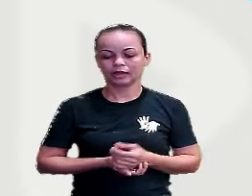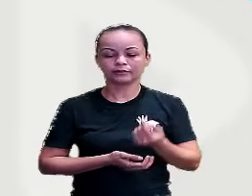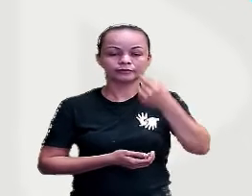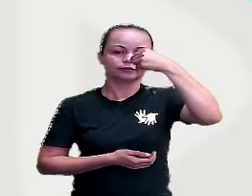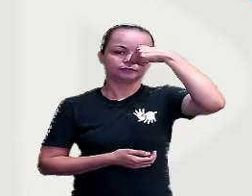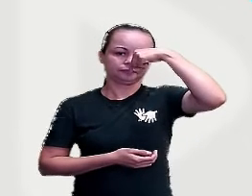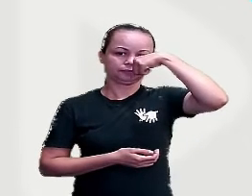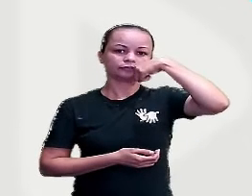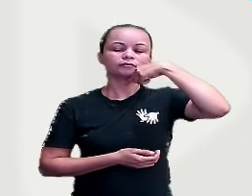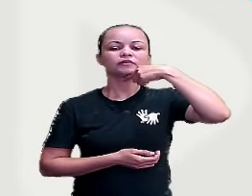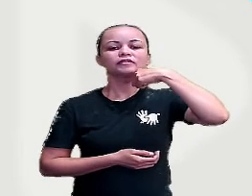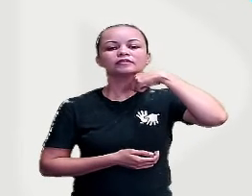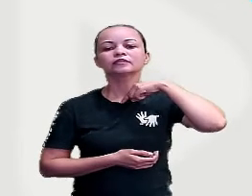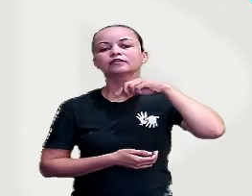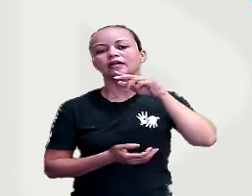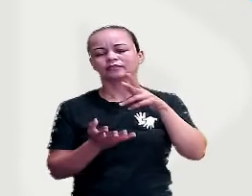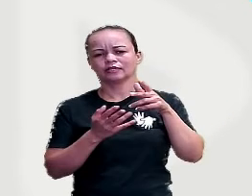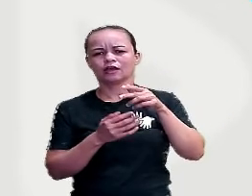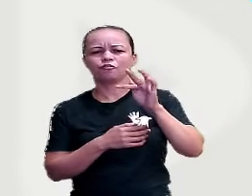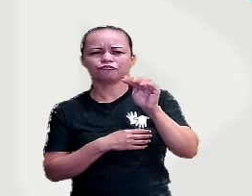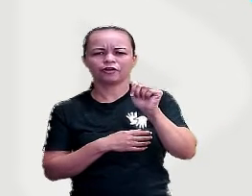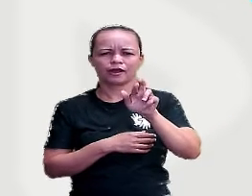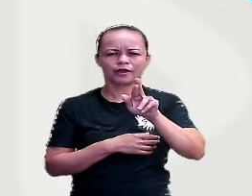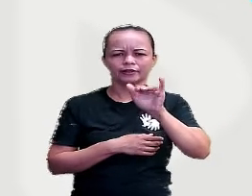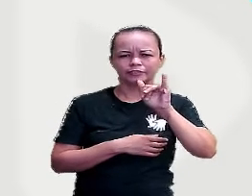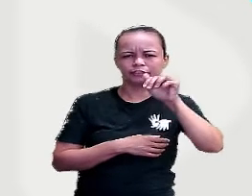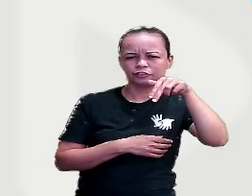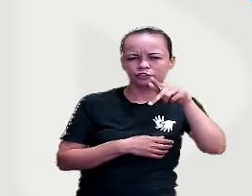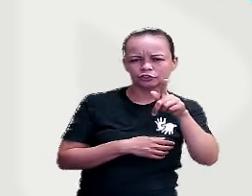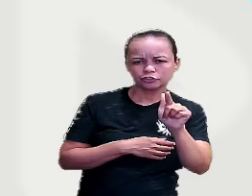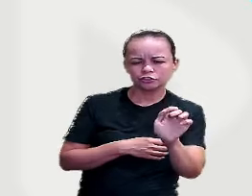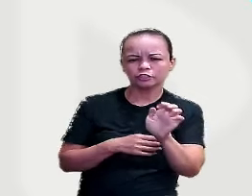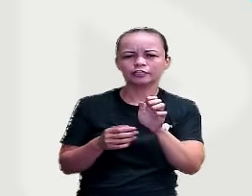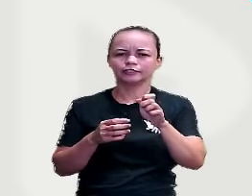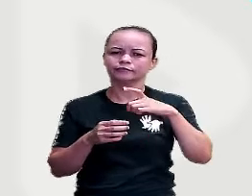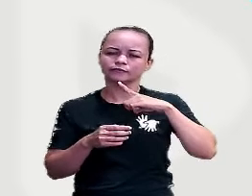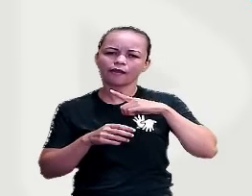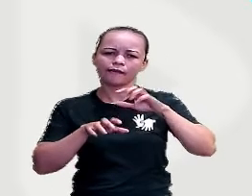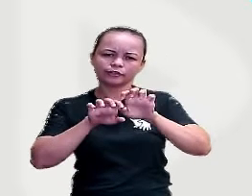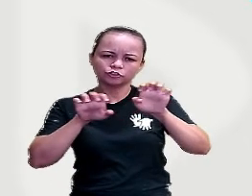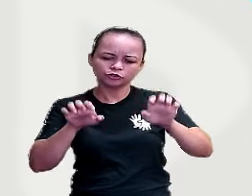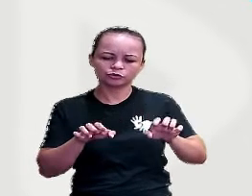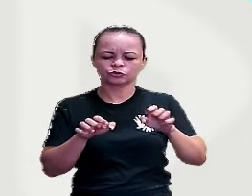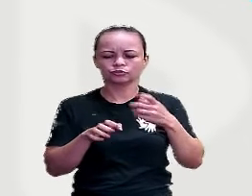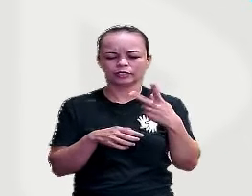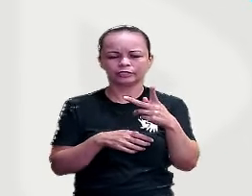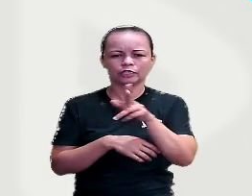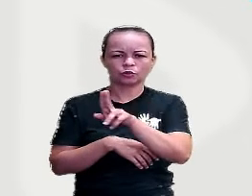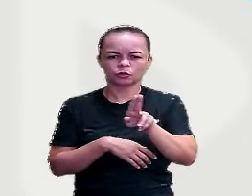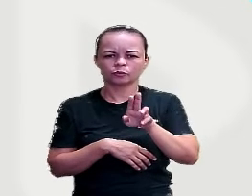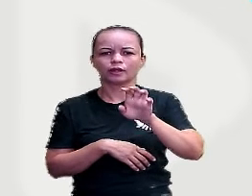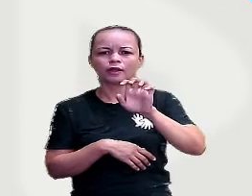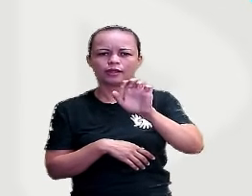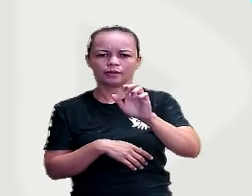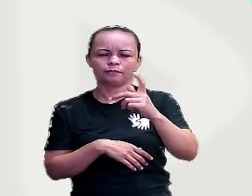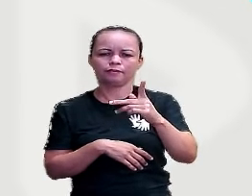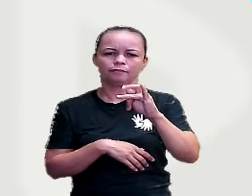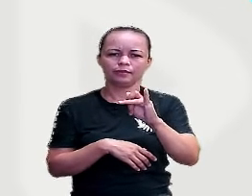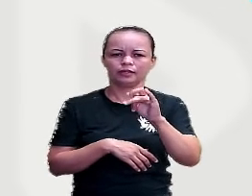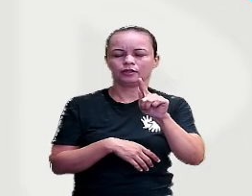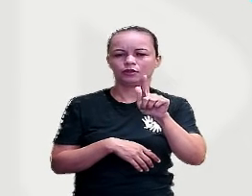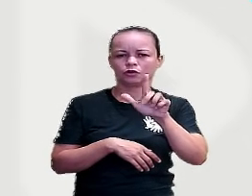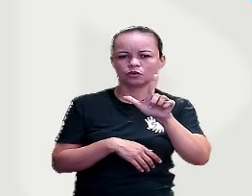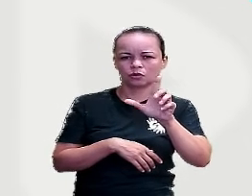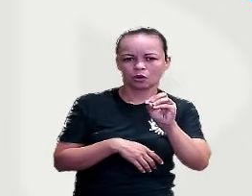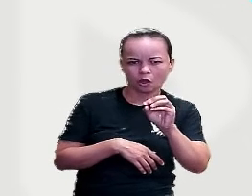cavidade nasal, a faringe, Aí lá na faringe tem uma estrutura, que tem esse nomezinho complicado, que é epiglote, tá